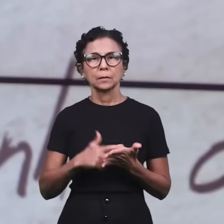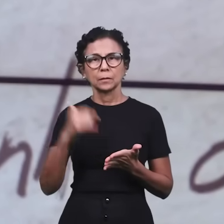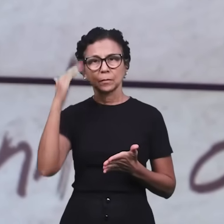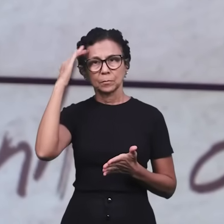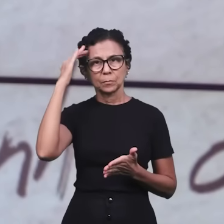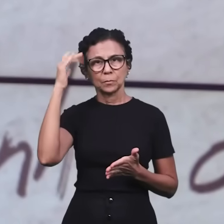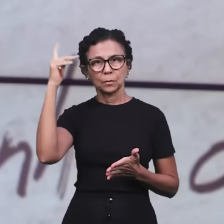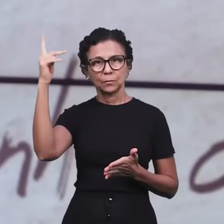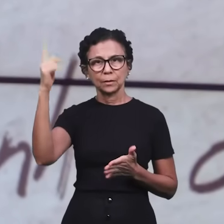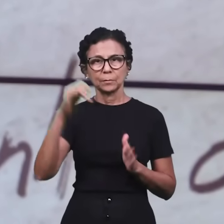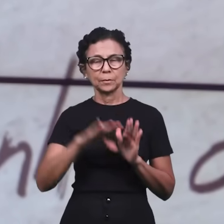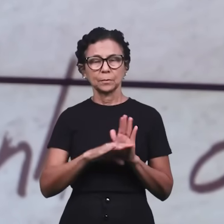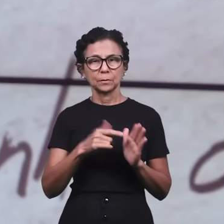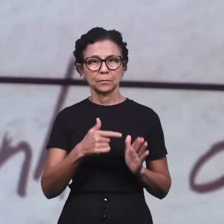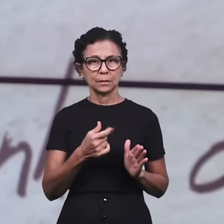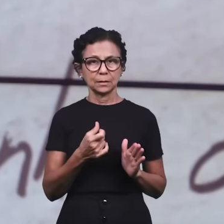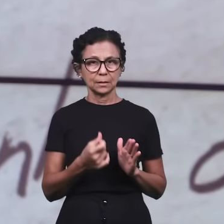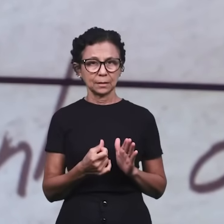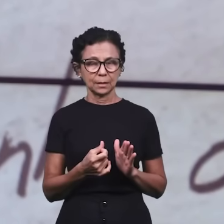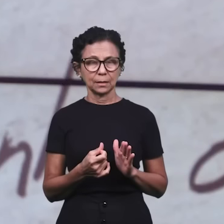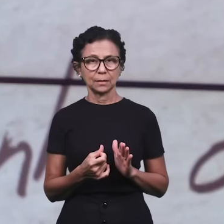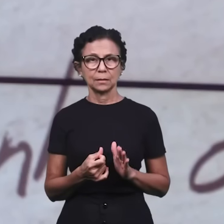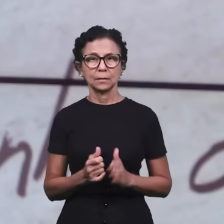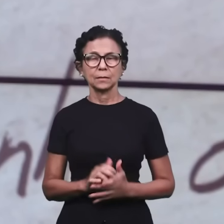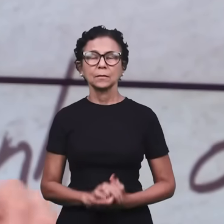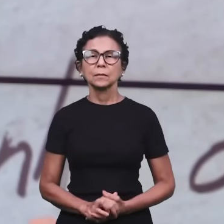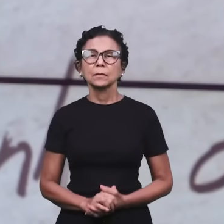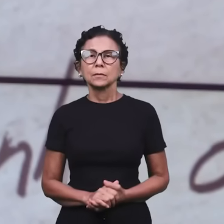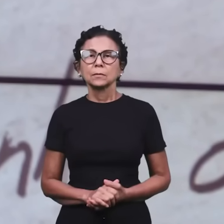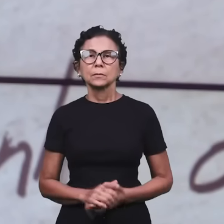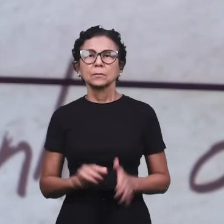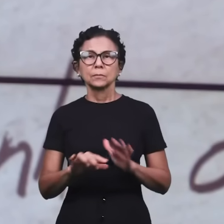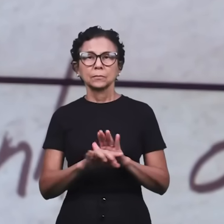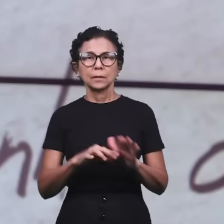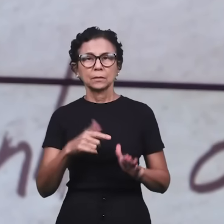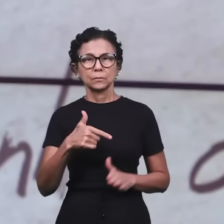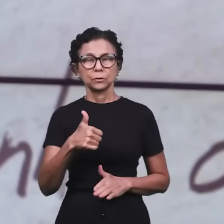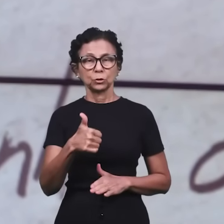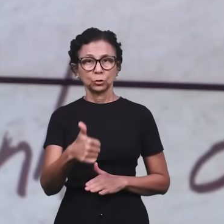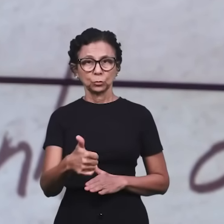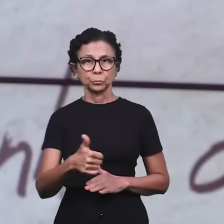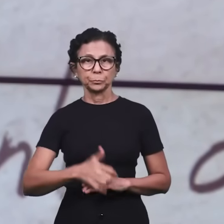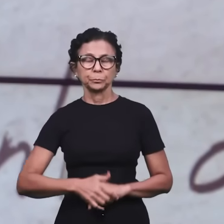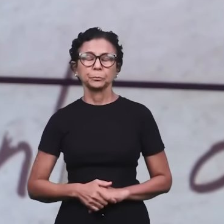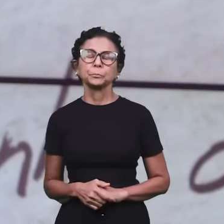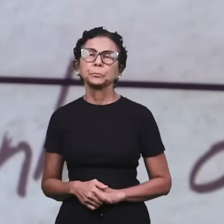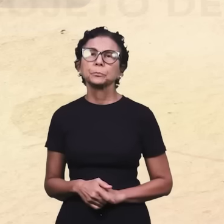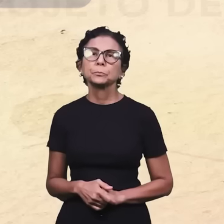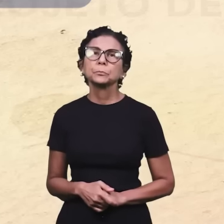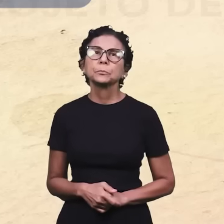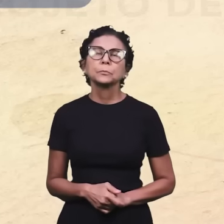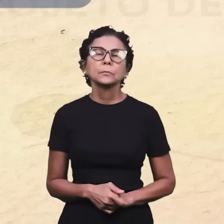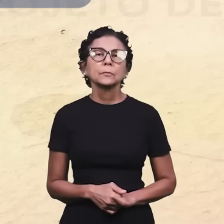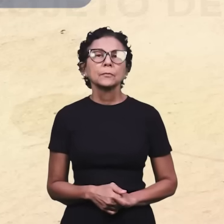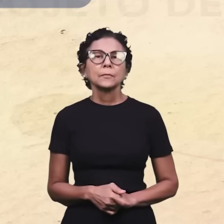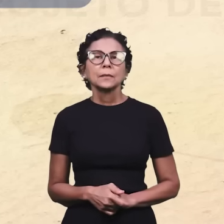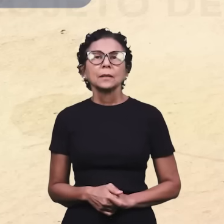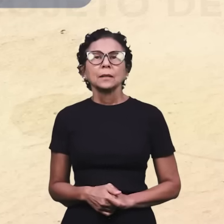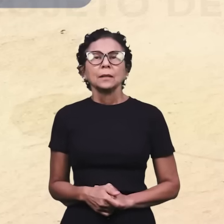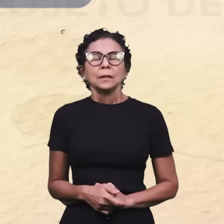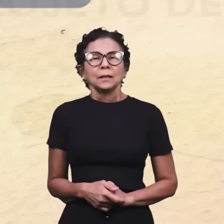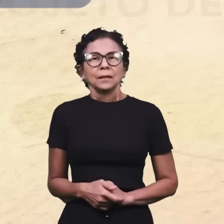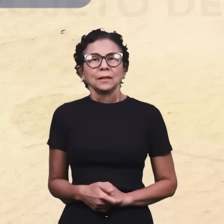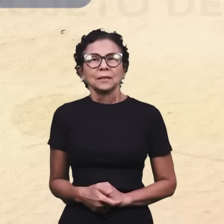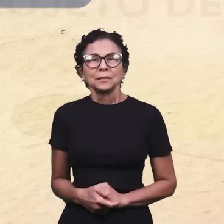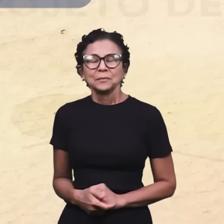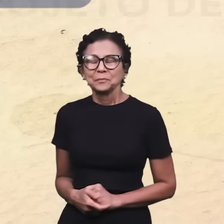Provérbios 26, 21, capítulo 26, versículo 21, e ele diz assim: Como o carvão é